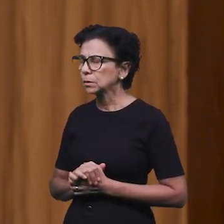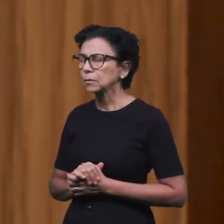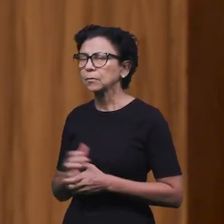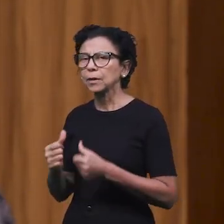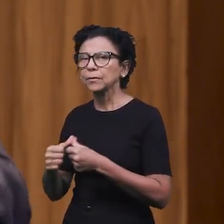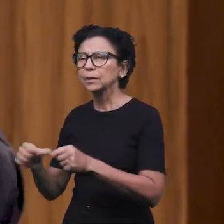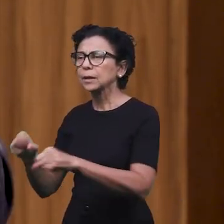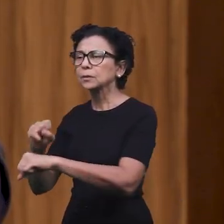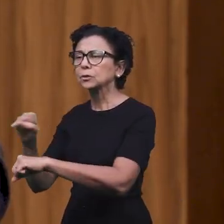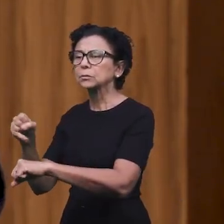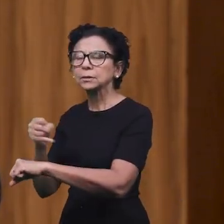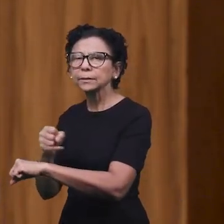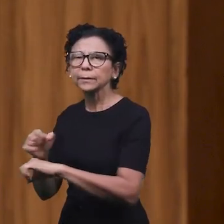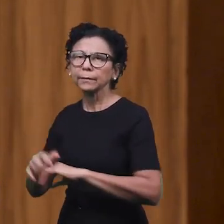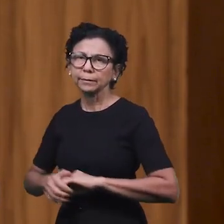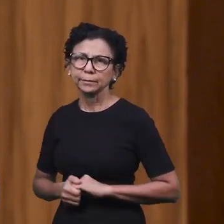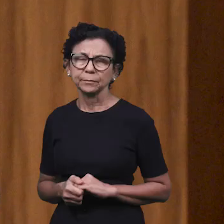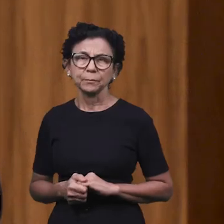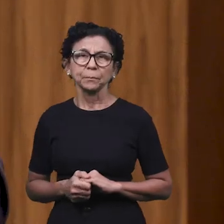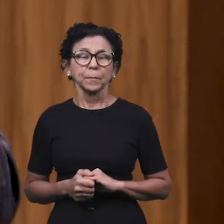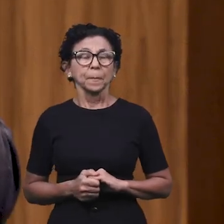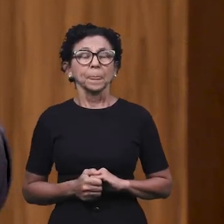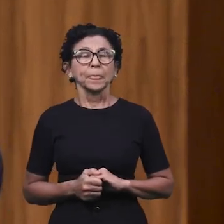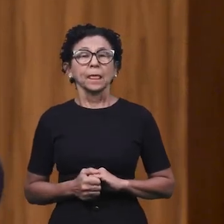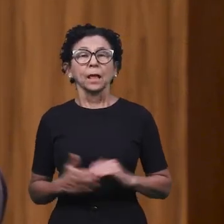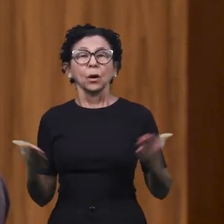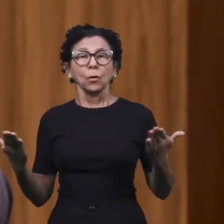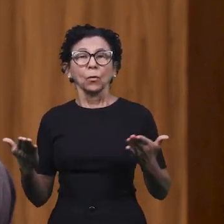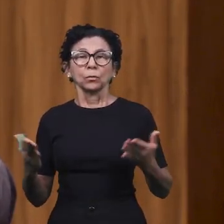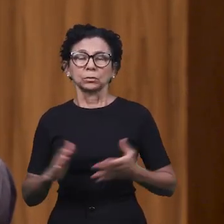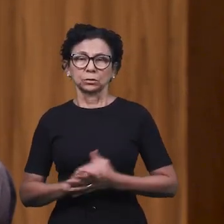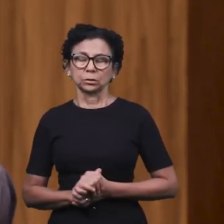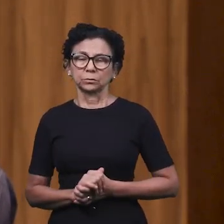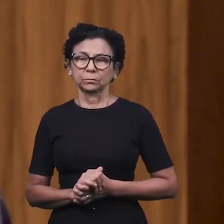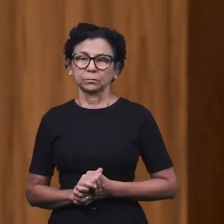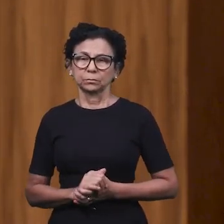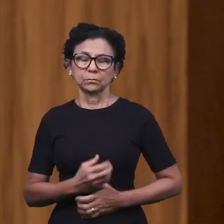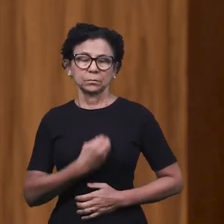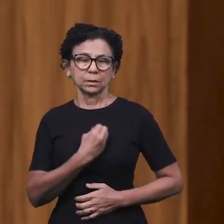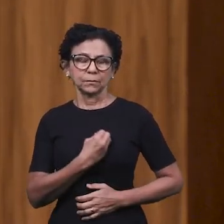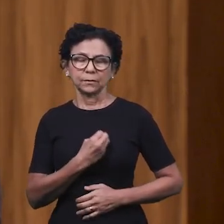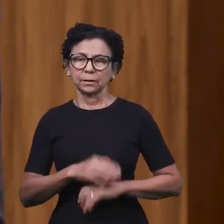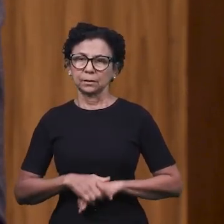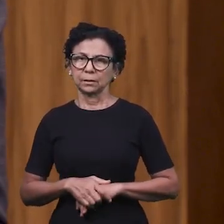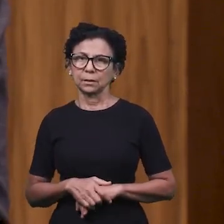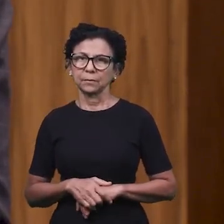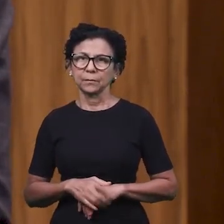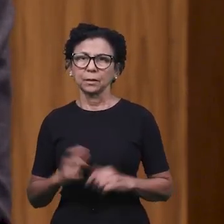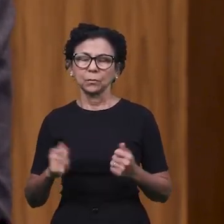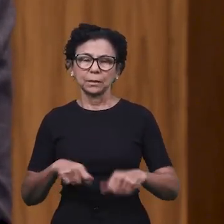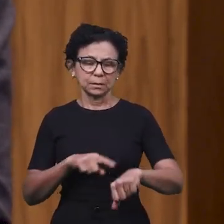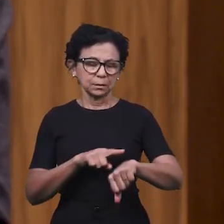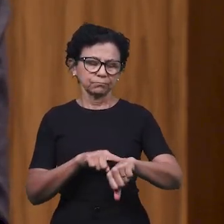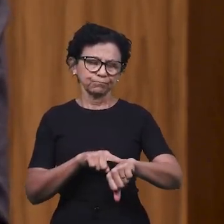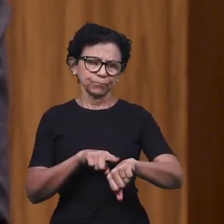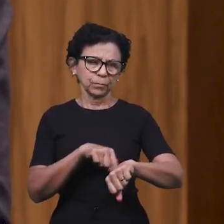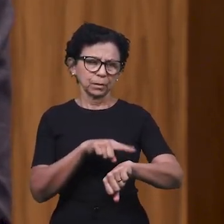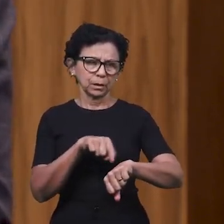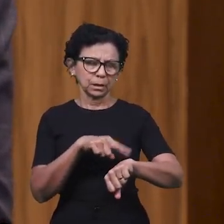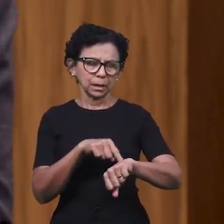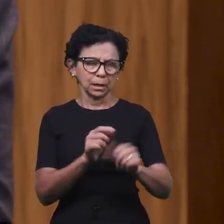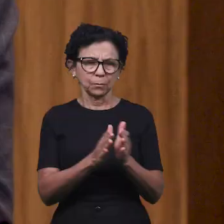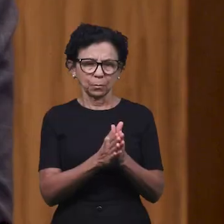nós fazemos do nosso dia a dia. Eu preciso determinar tempo das coisas. Eu preciso saber quando que vai acontecer,